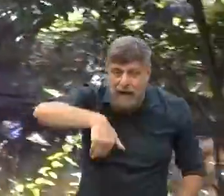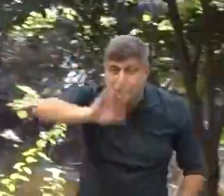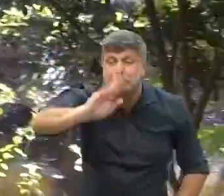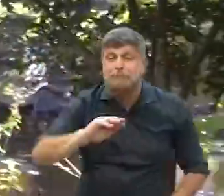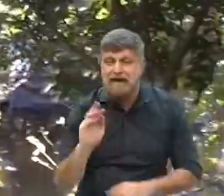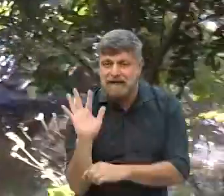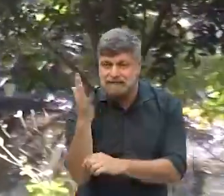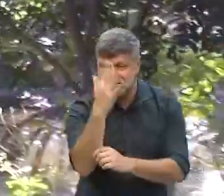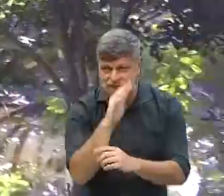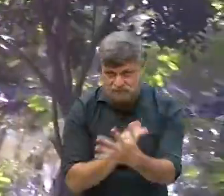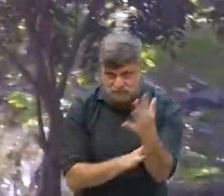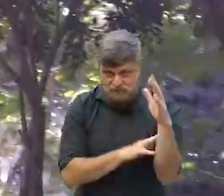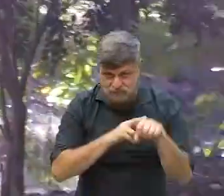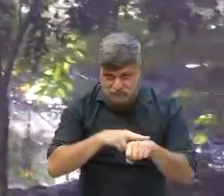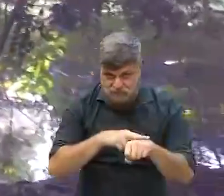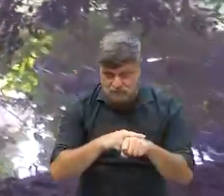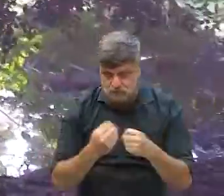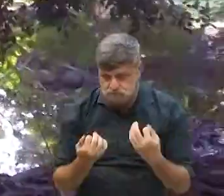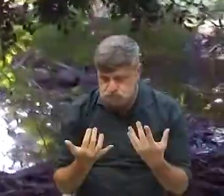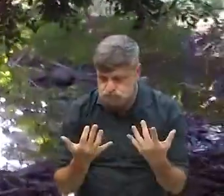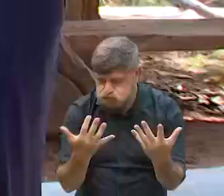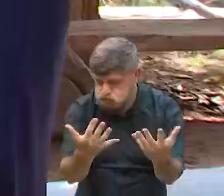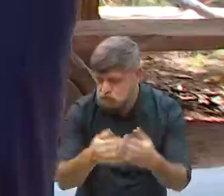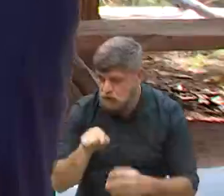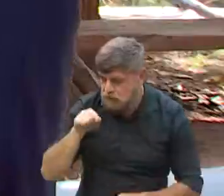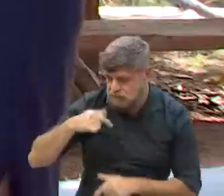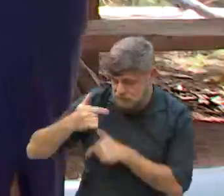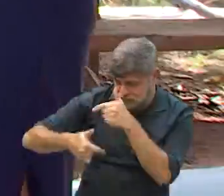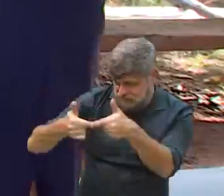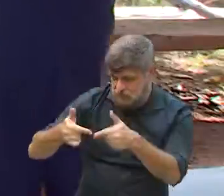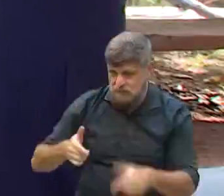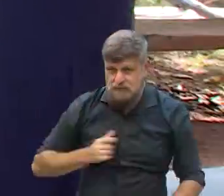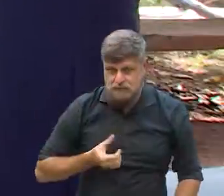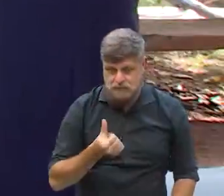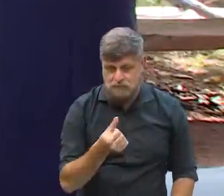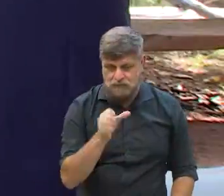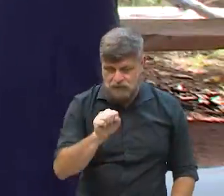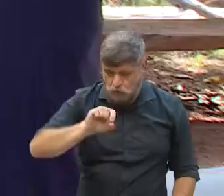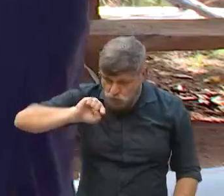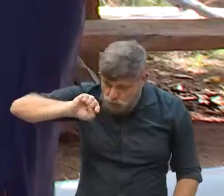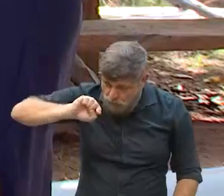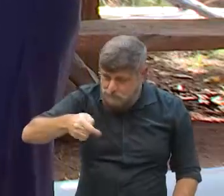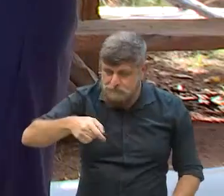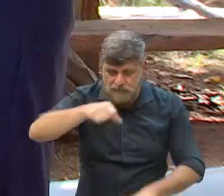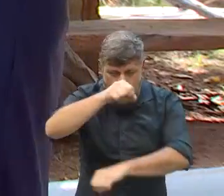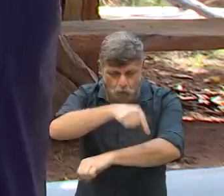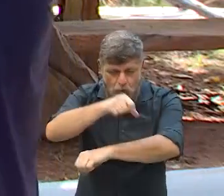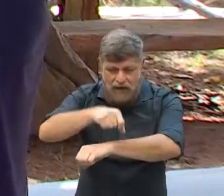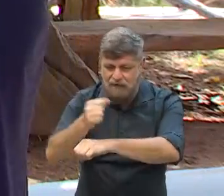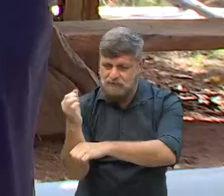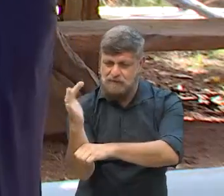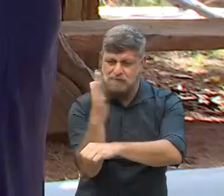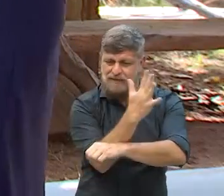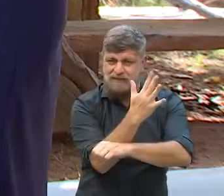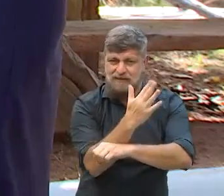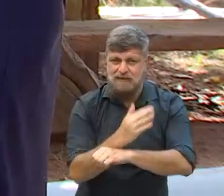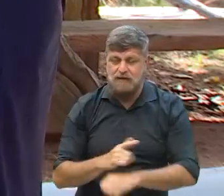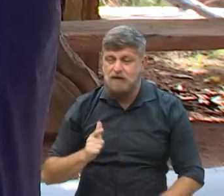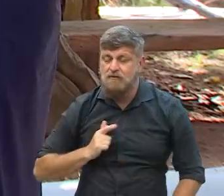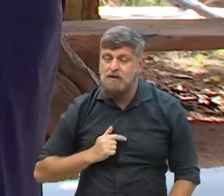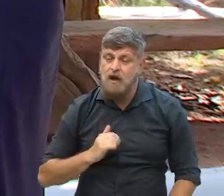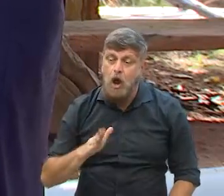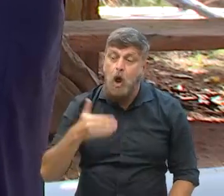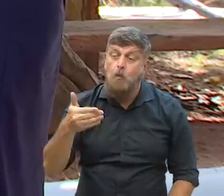como? Você falou de trabalhar, por exemplo, 68 mil árvores plantadas. Até quando vocês pretendem chegar a 100